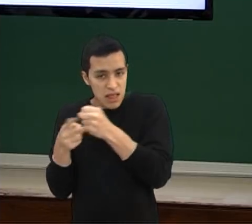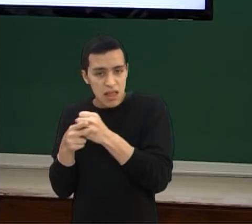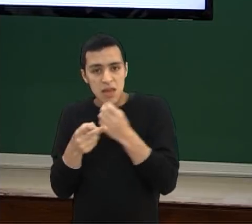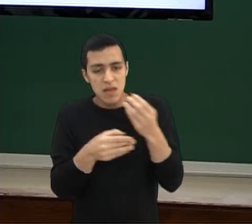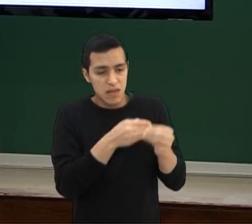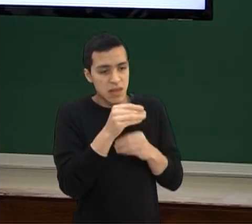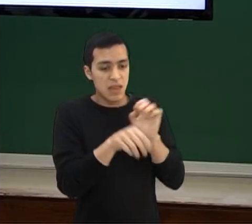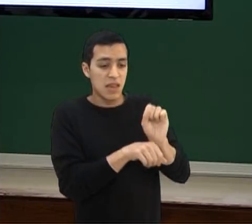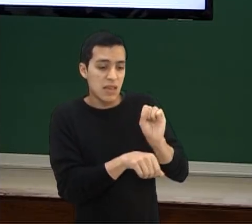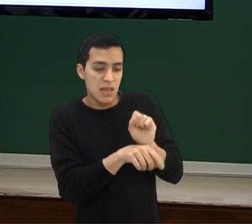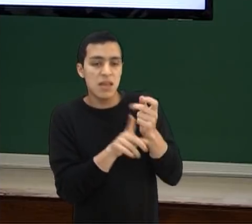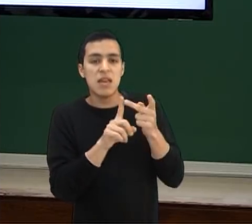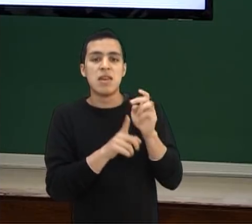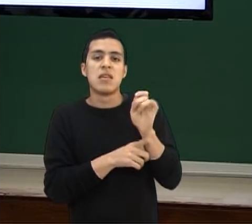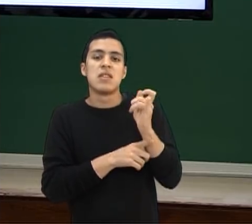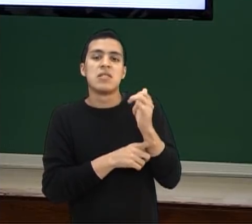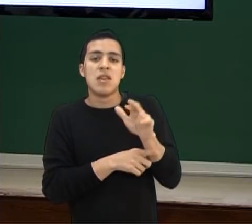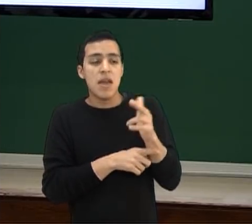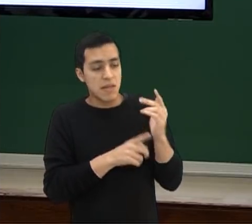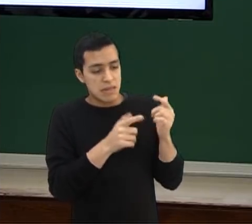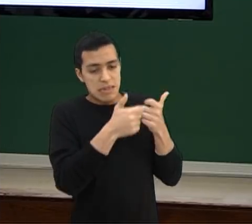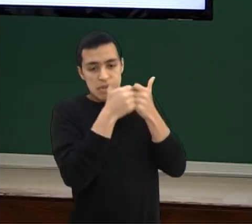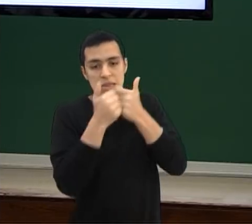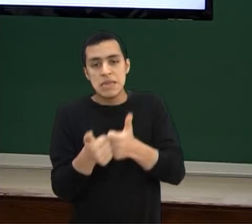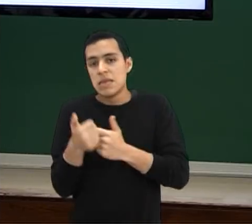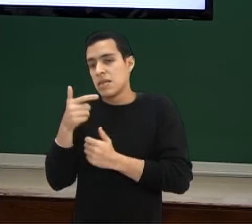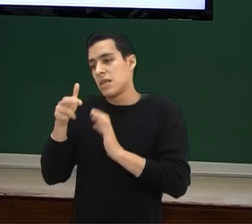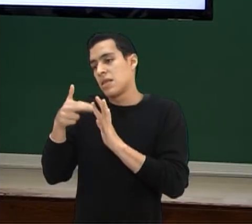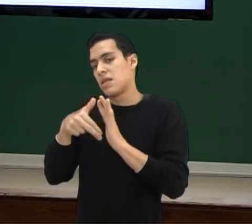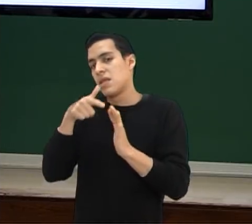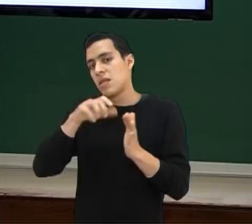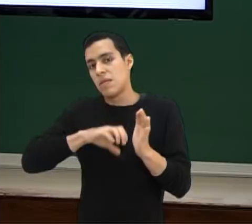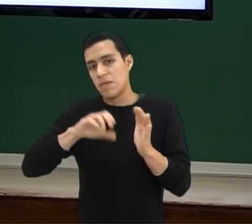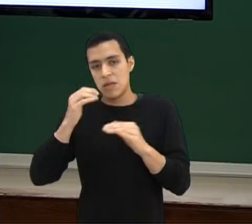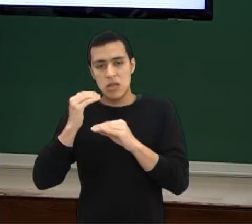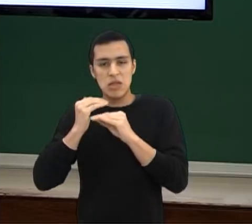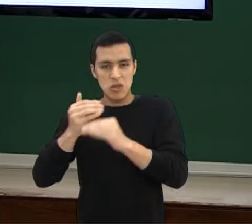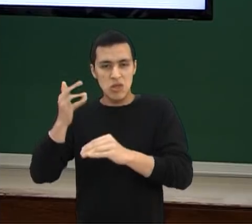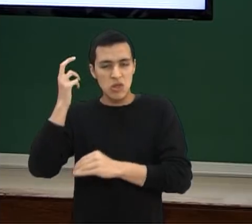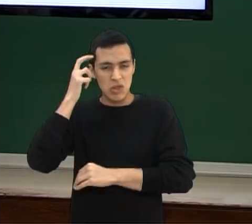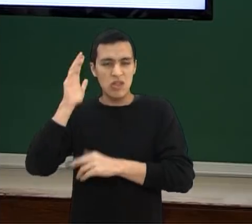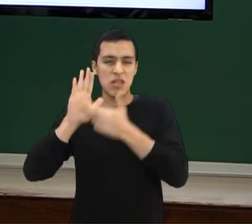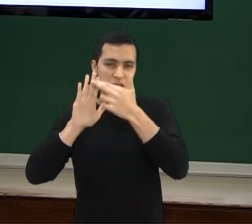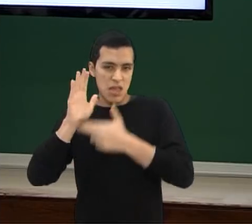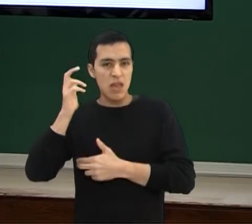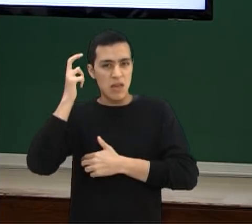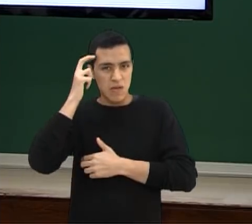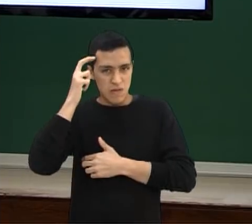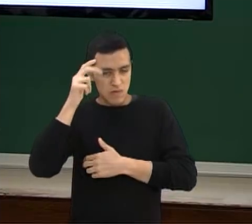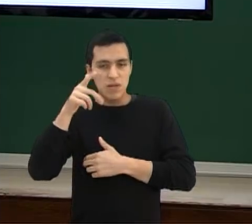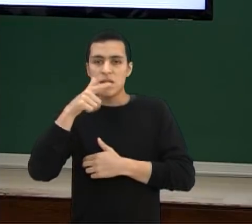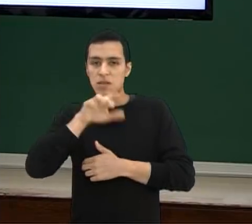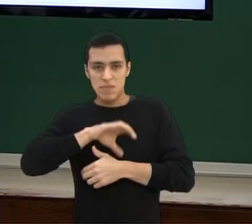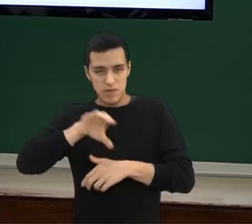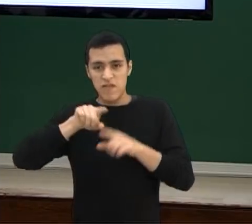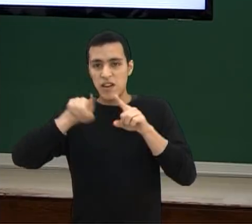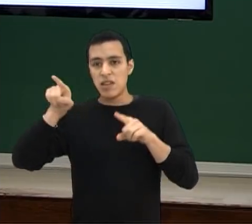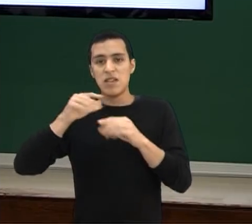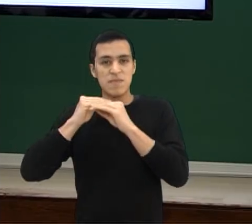ali esperar, estiar, né, foi feita dentro da norma culta, certo? Dentro da variante padrão da língua